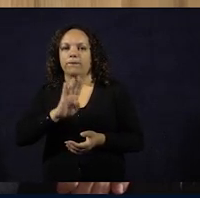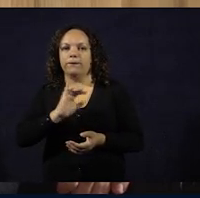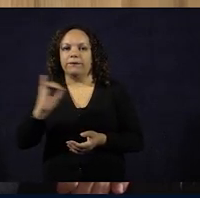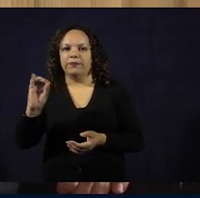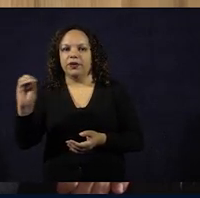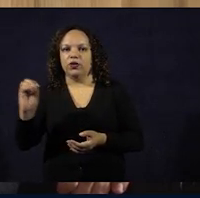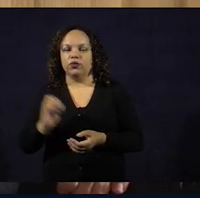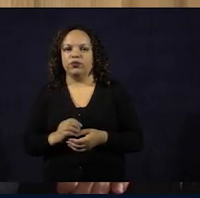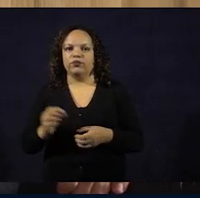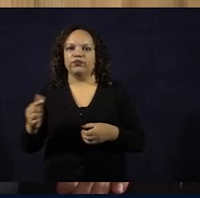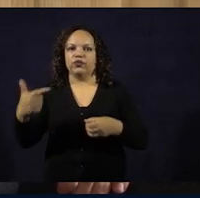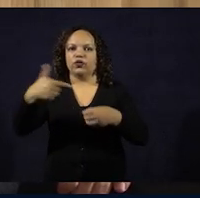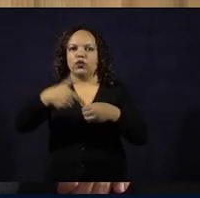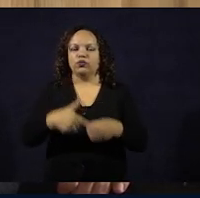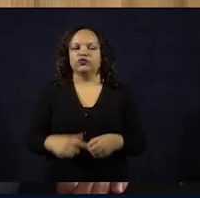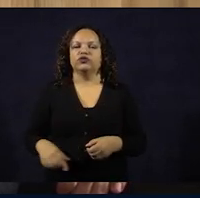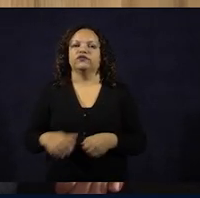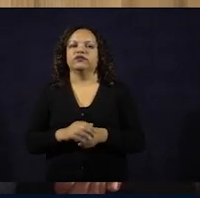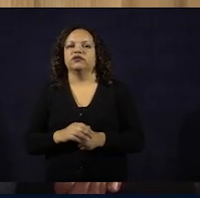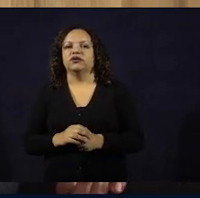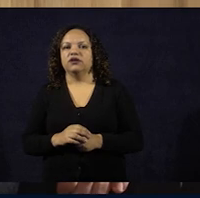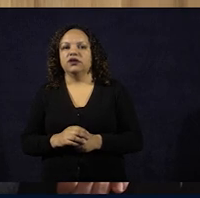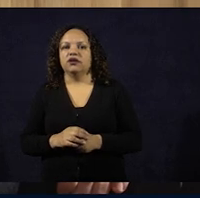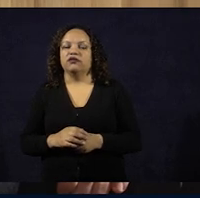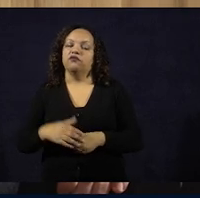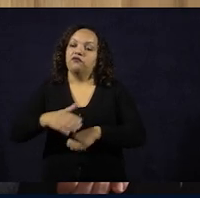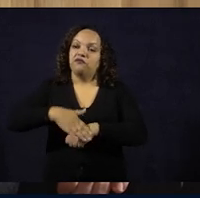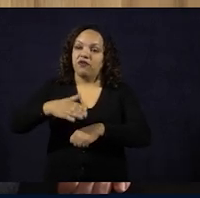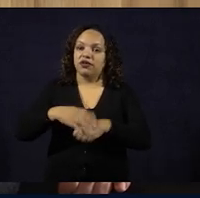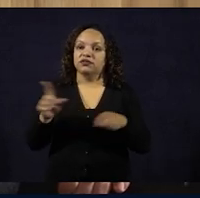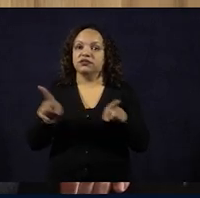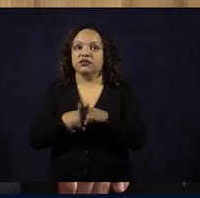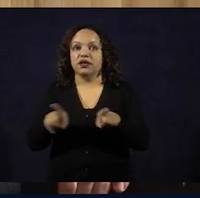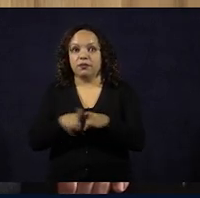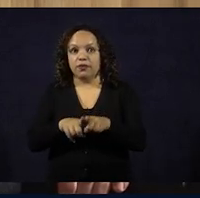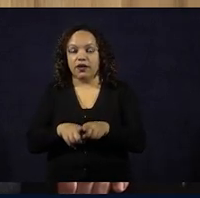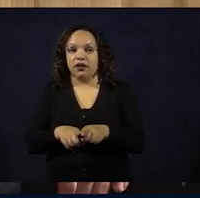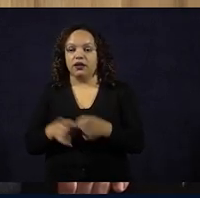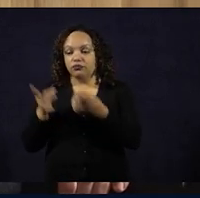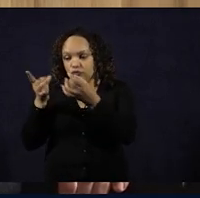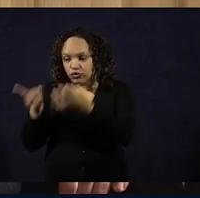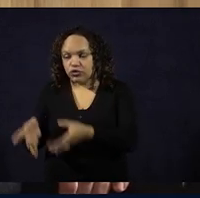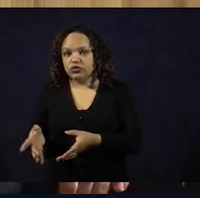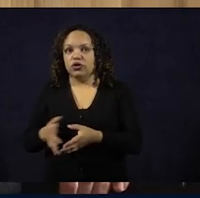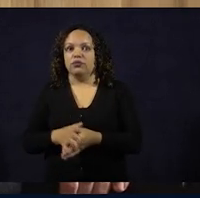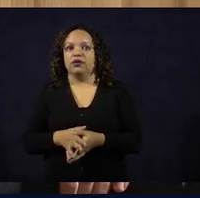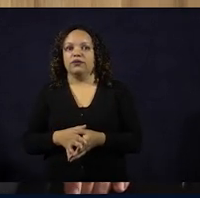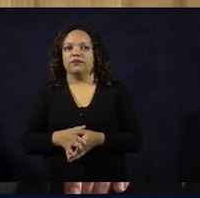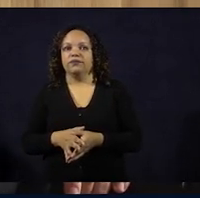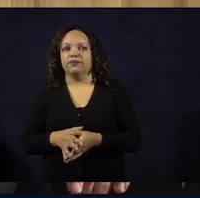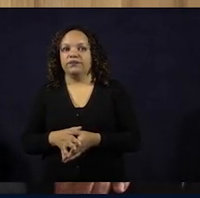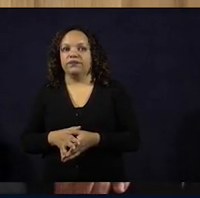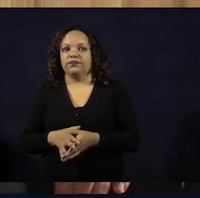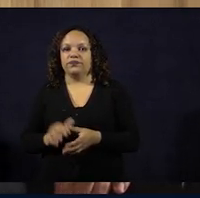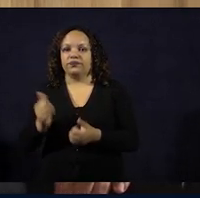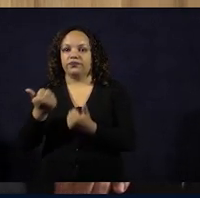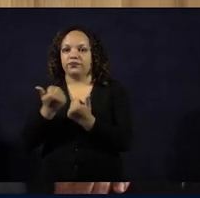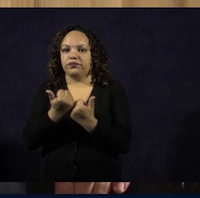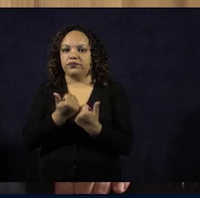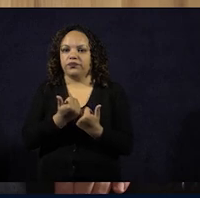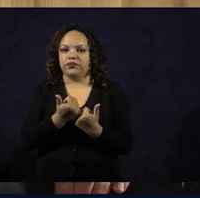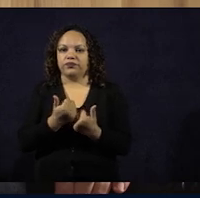mais atuarem em biodiesel o que a gente vem fazendo também mas utilizando resíduos aí é usando a parte de